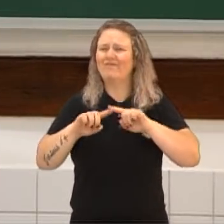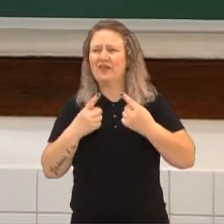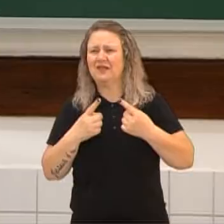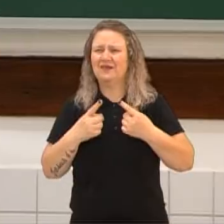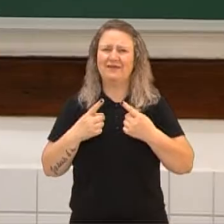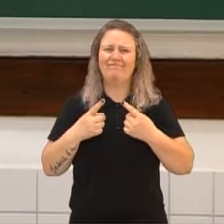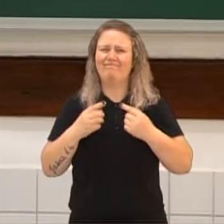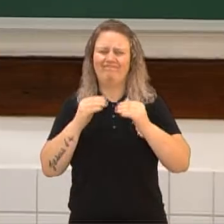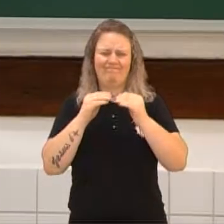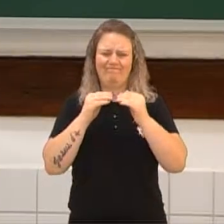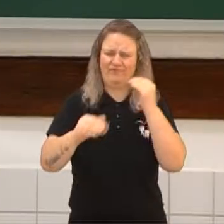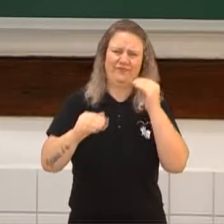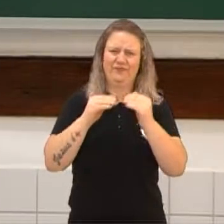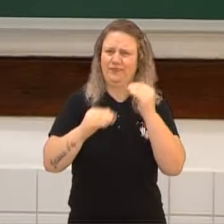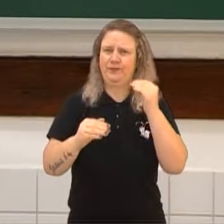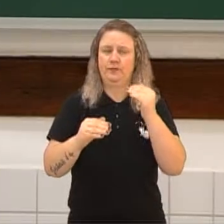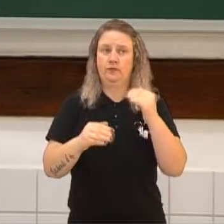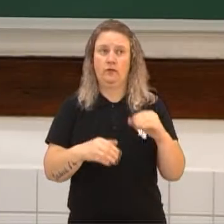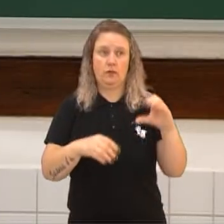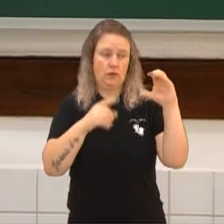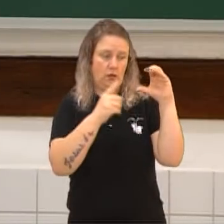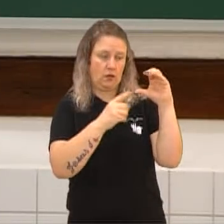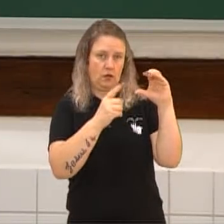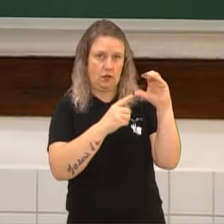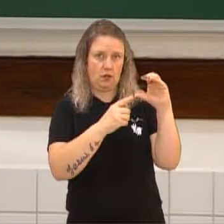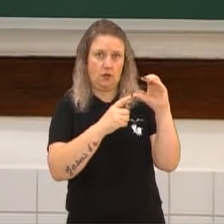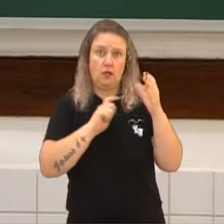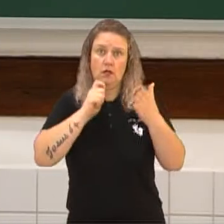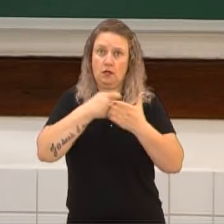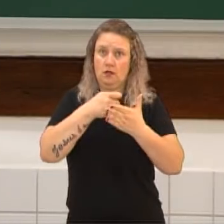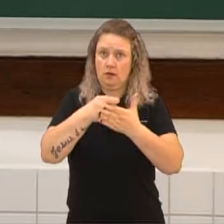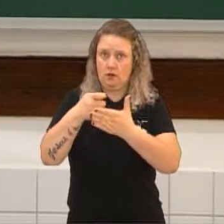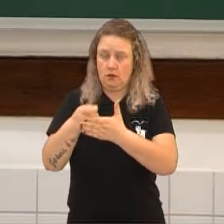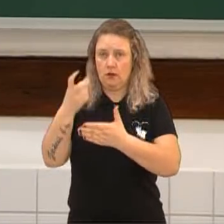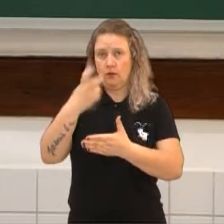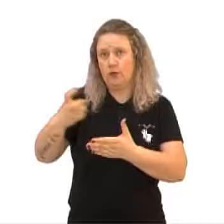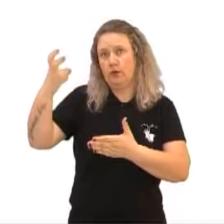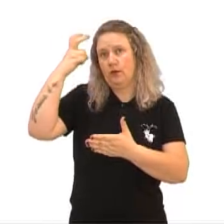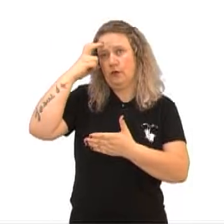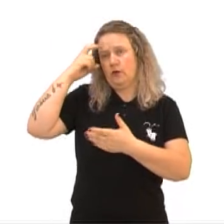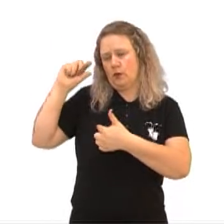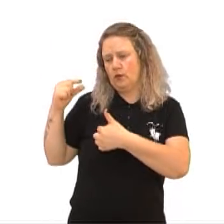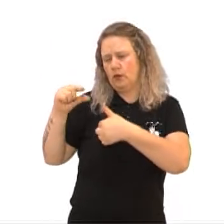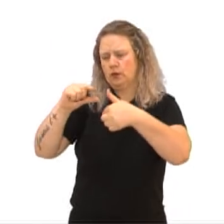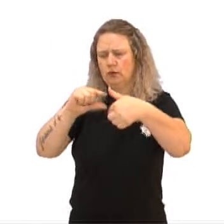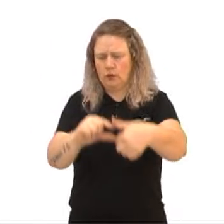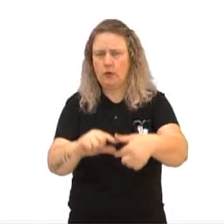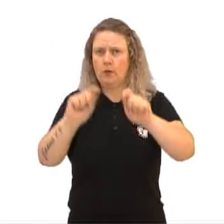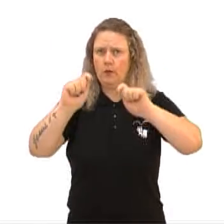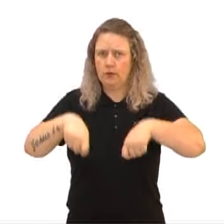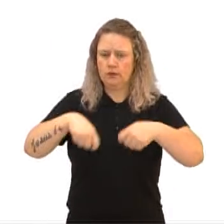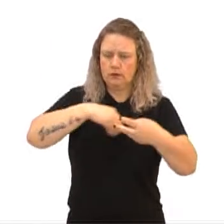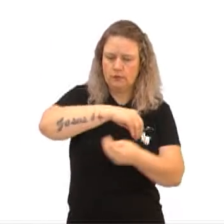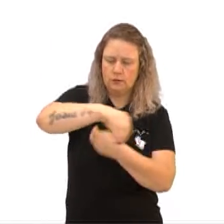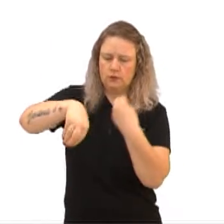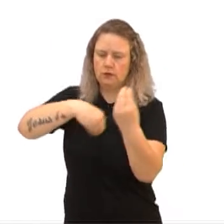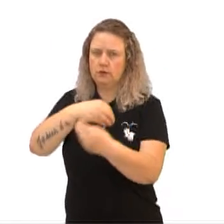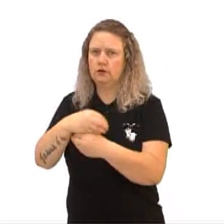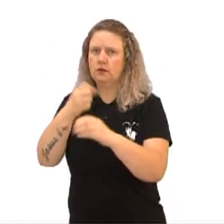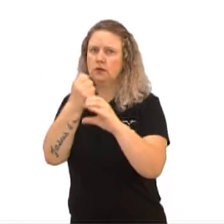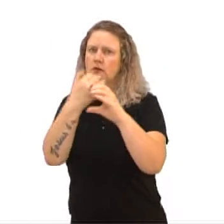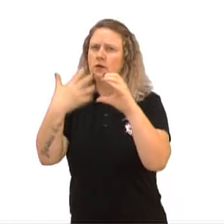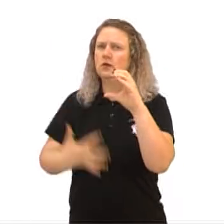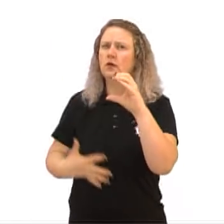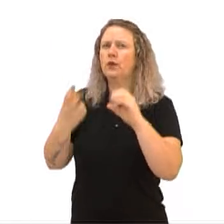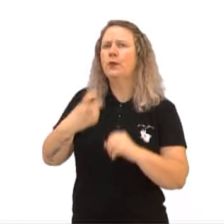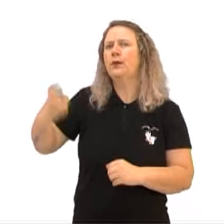uma concordância, né? Já a alternativa C, ele defendia que a cultura erudita podia misturar-se com aspectos da cultura